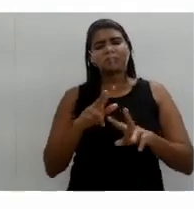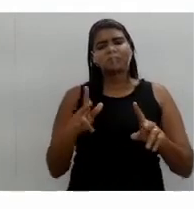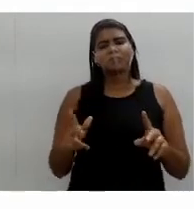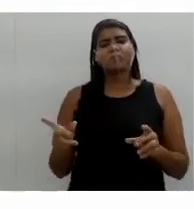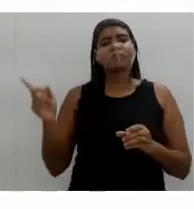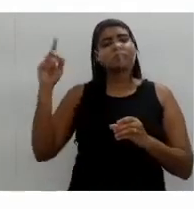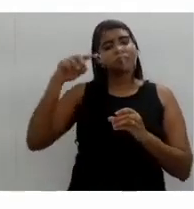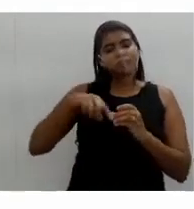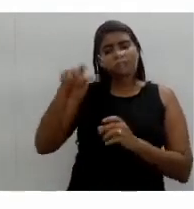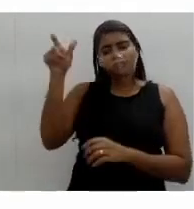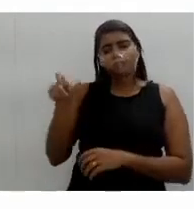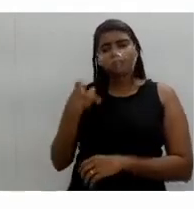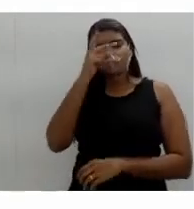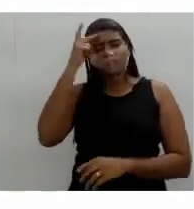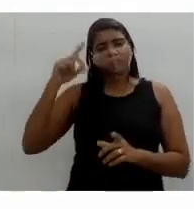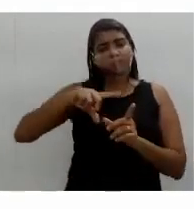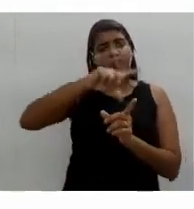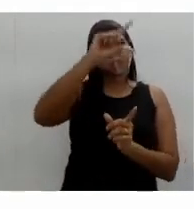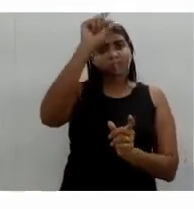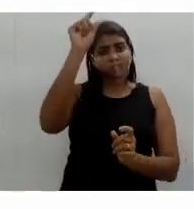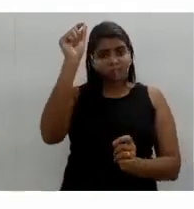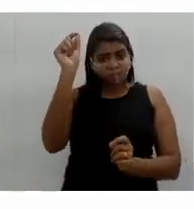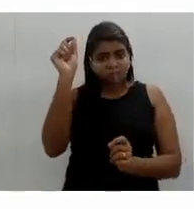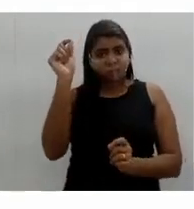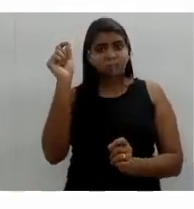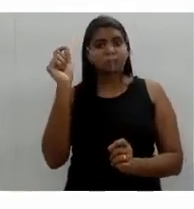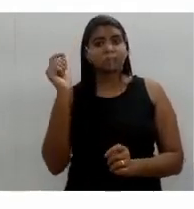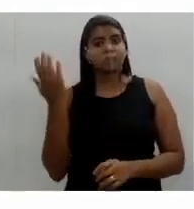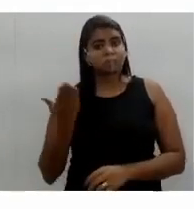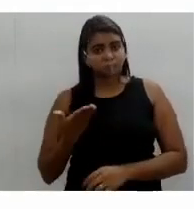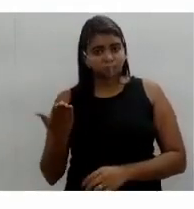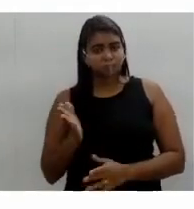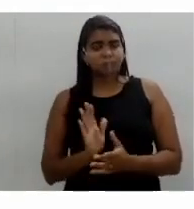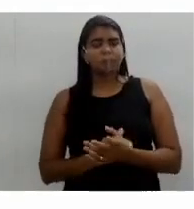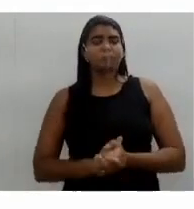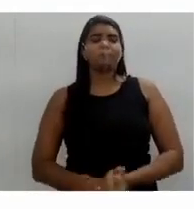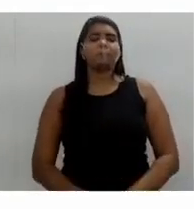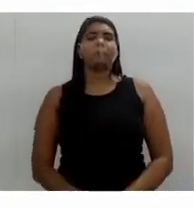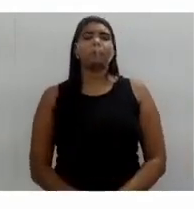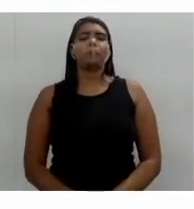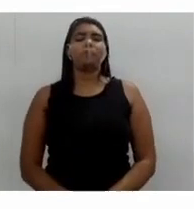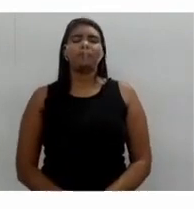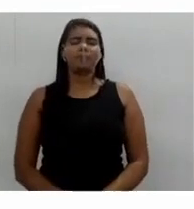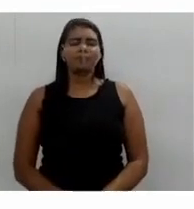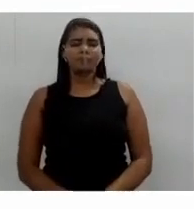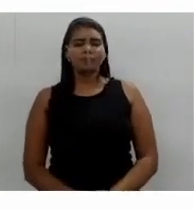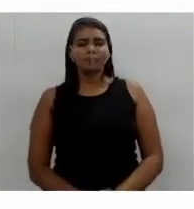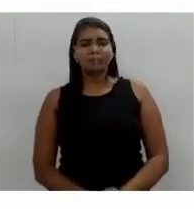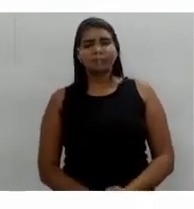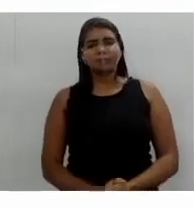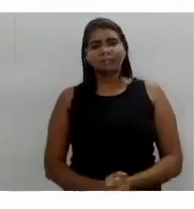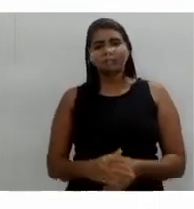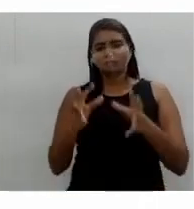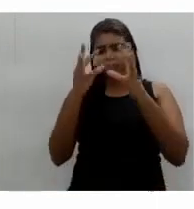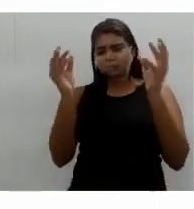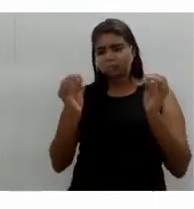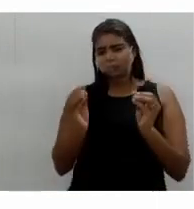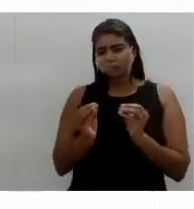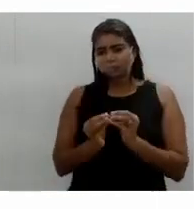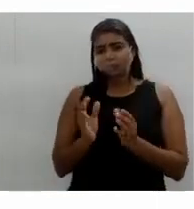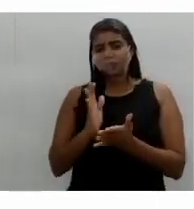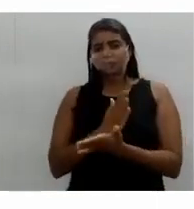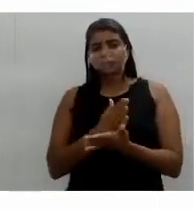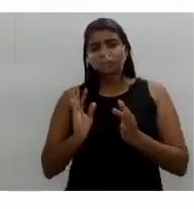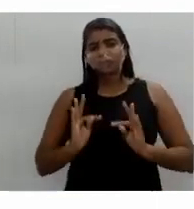retorno do ser humano à Lua até o presente momento. Então, só para a gente exemplificar, a gente tem aí algumas